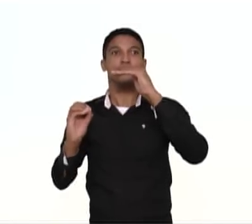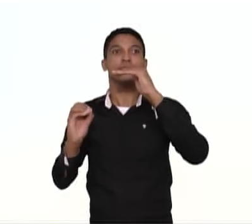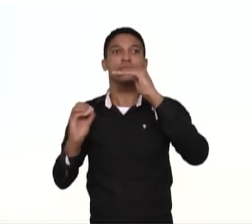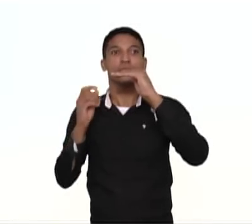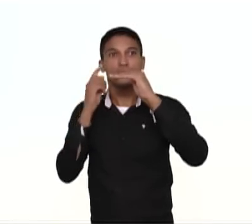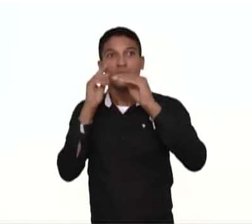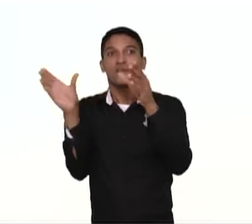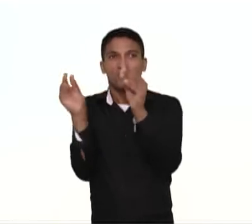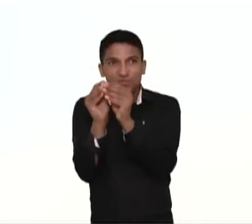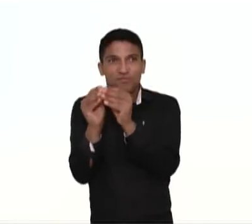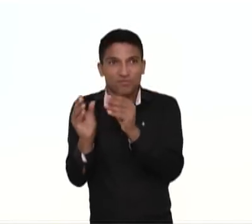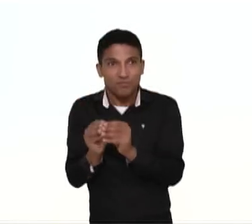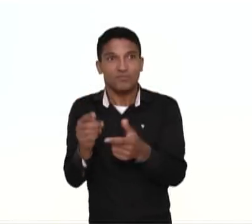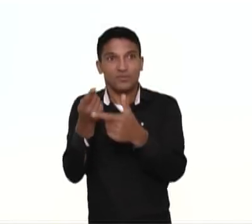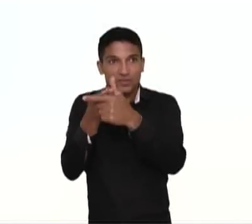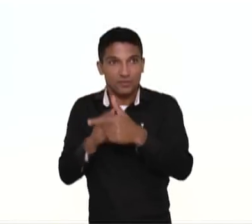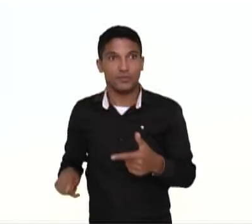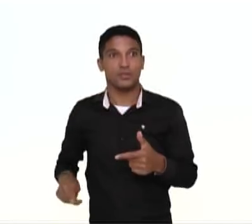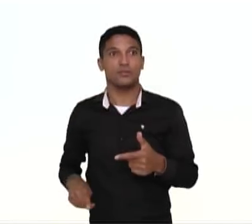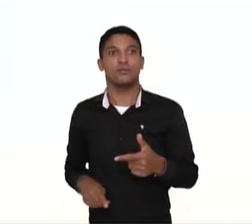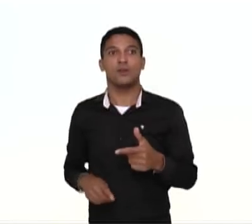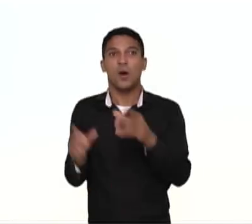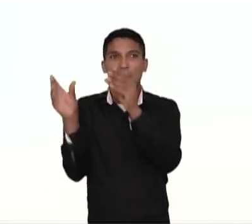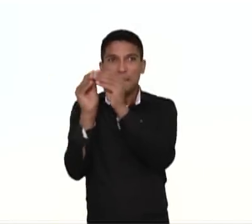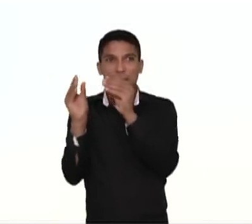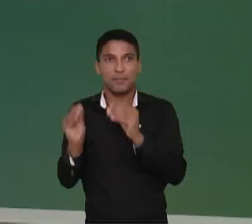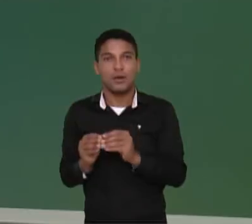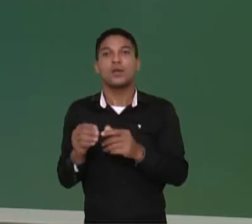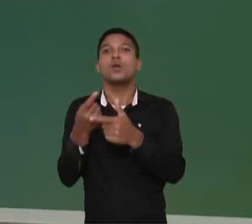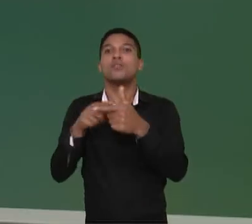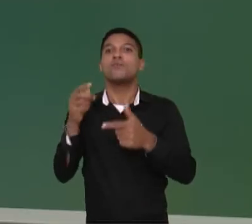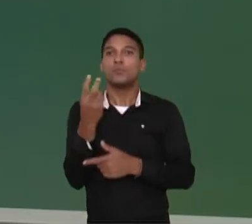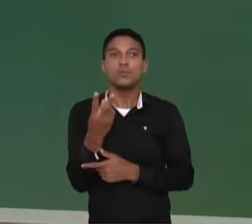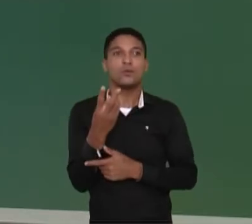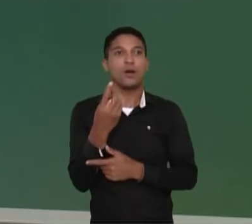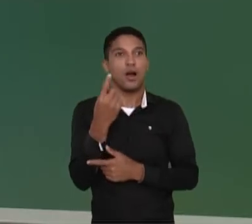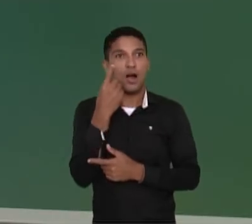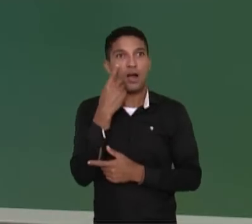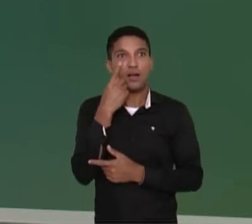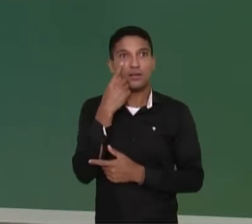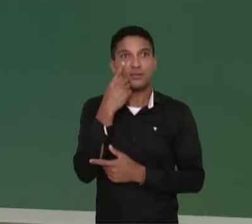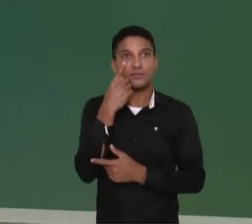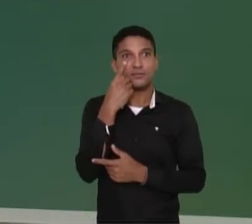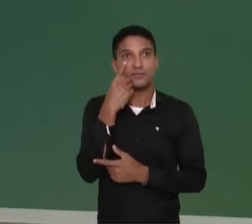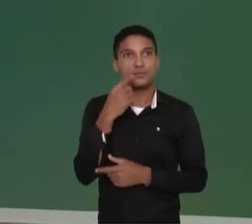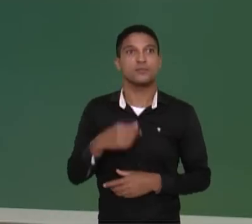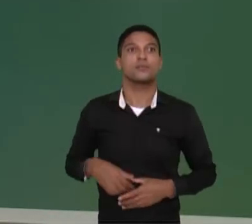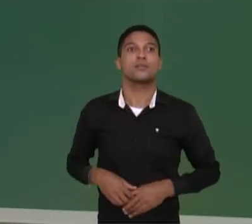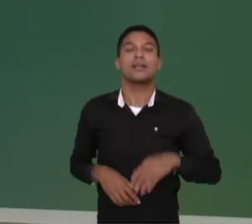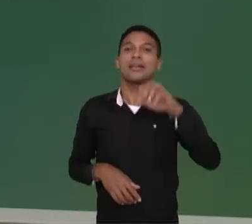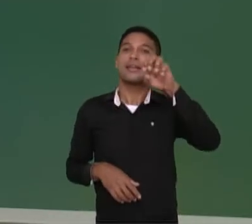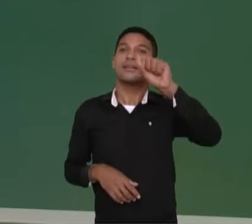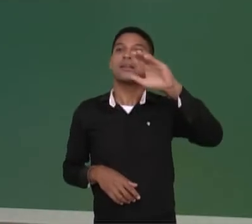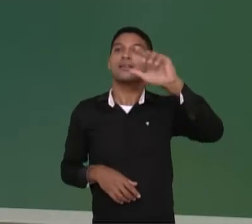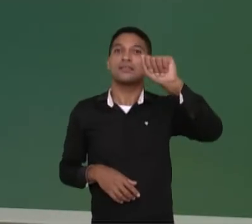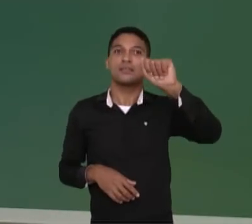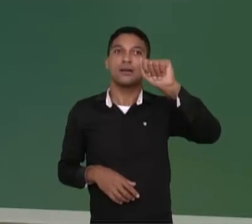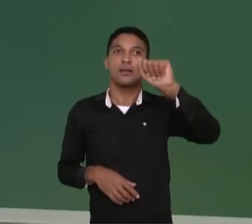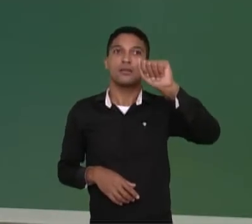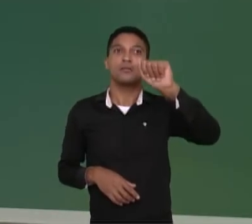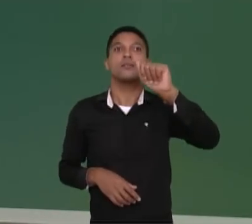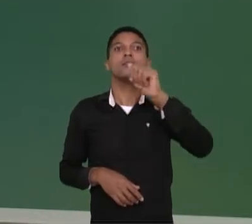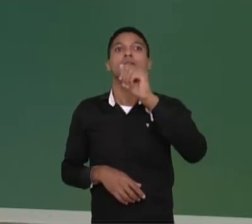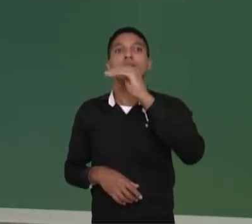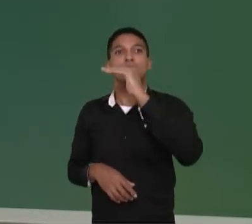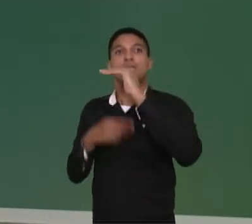1 por 75. Só simplificando as frações. Bem, qual que é a minha escala? 1 para